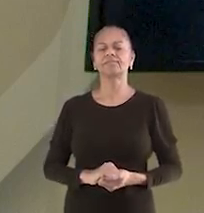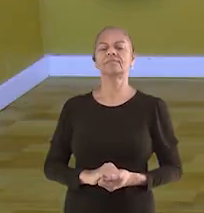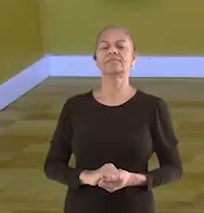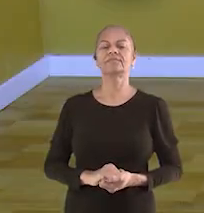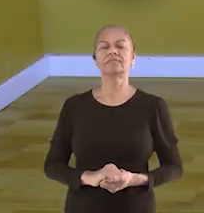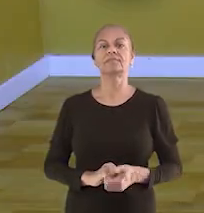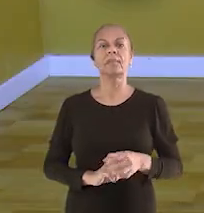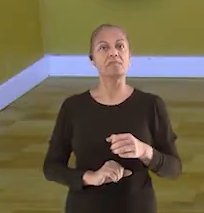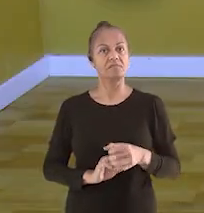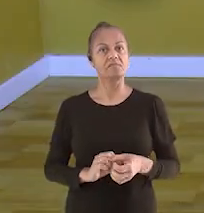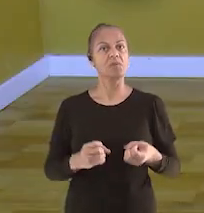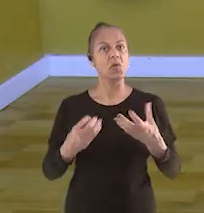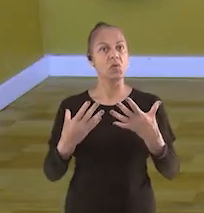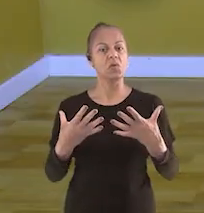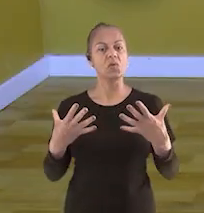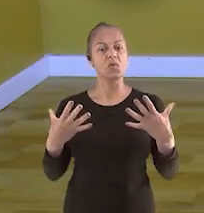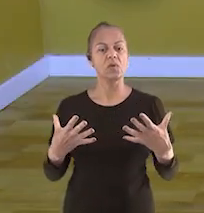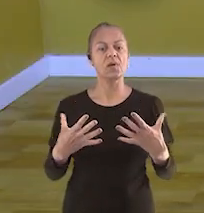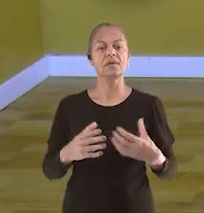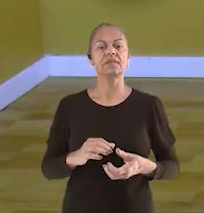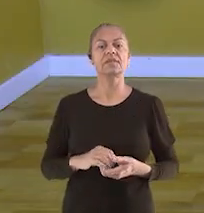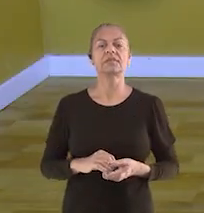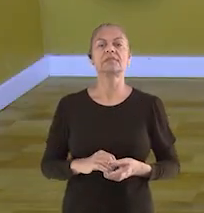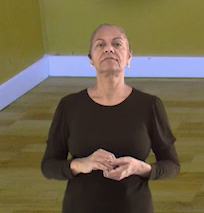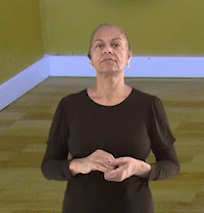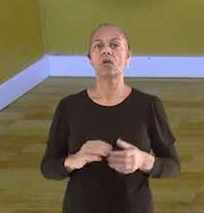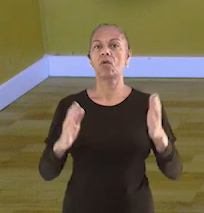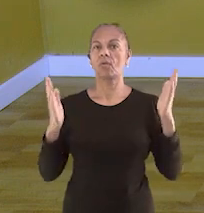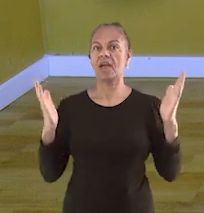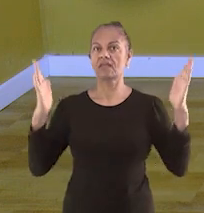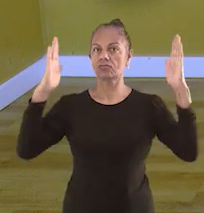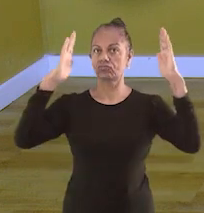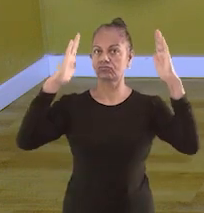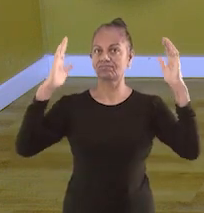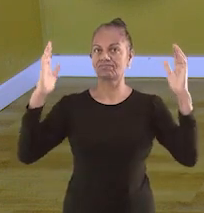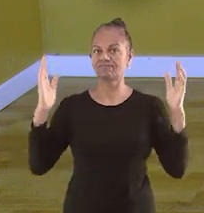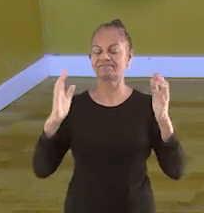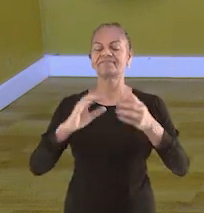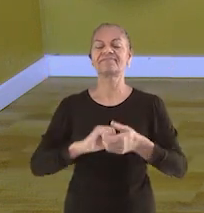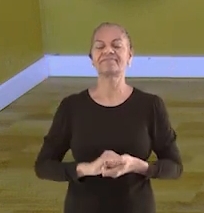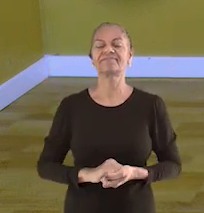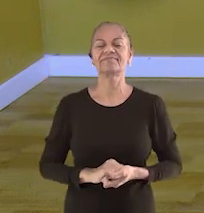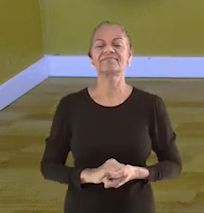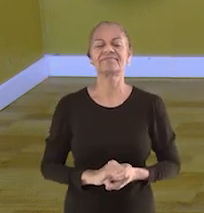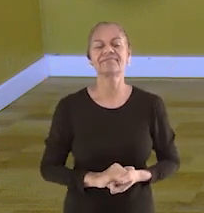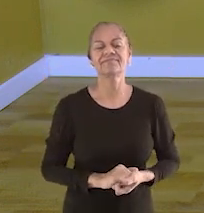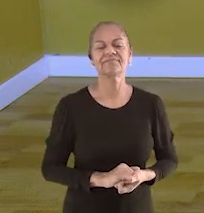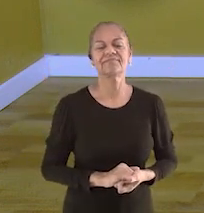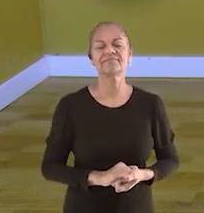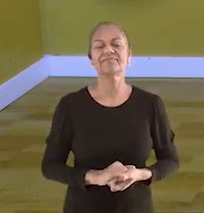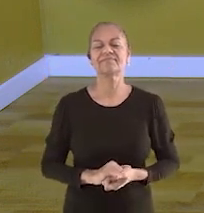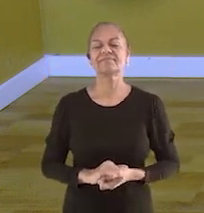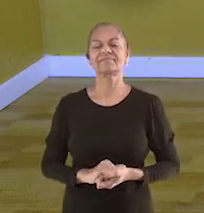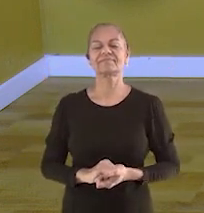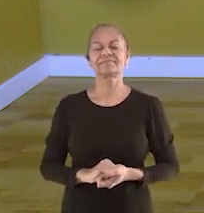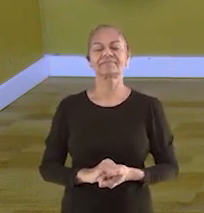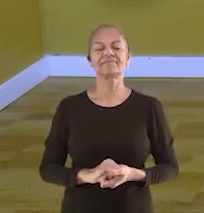Boa. Bracinho lá em cima. Beleza? Abriu? Lá em cima. Vamos.